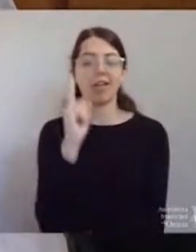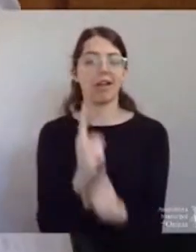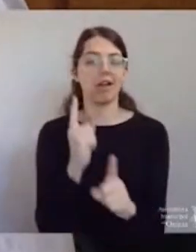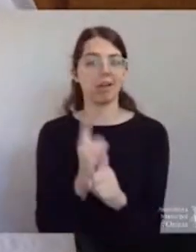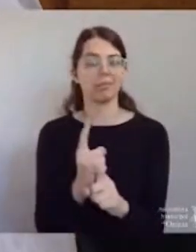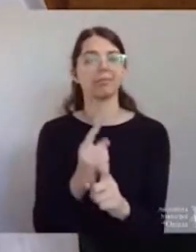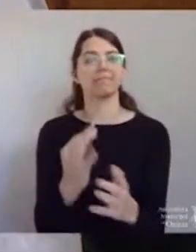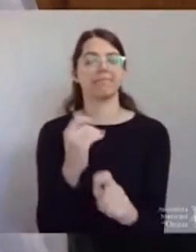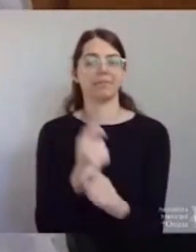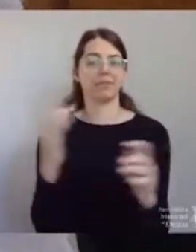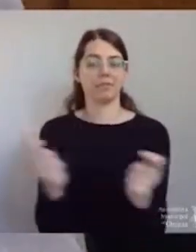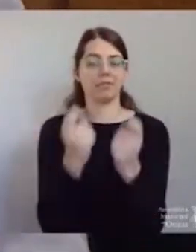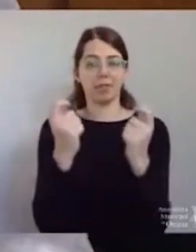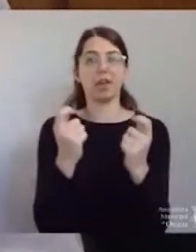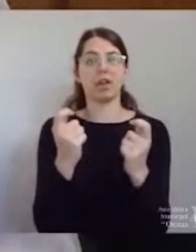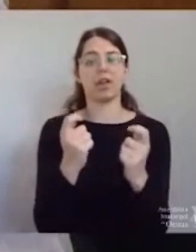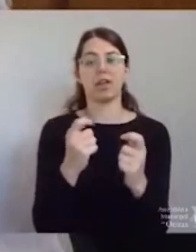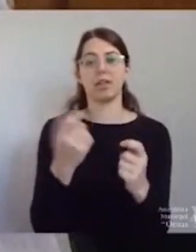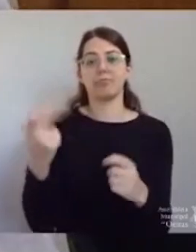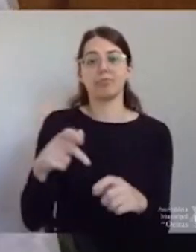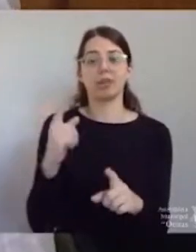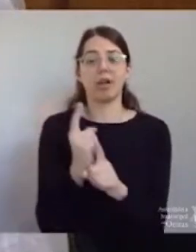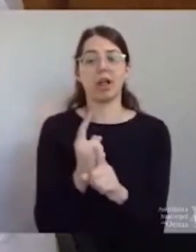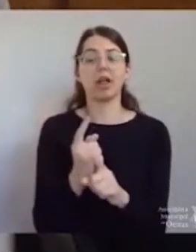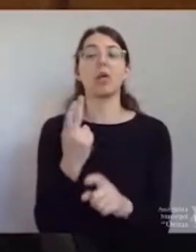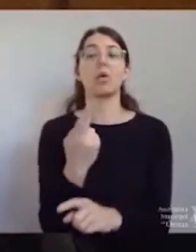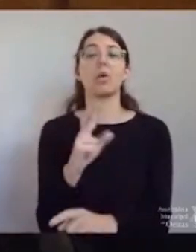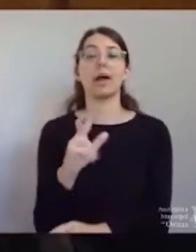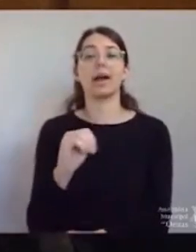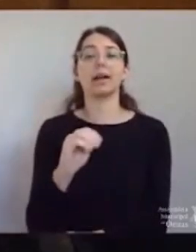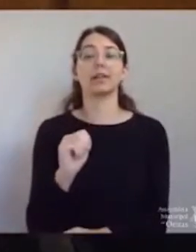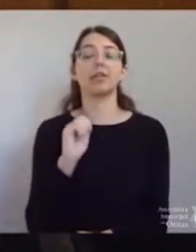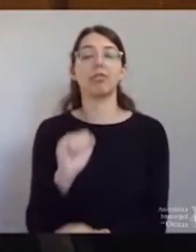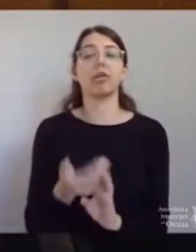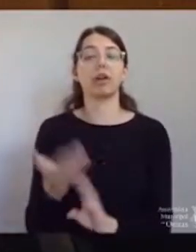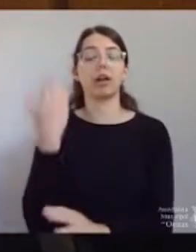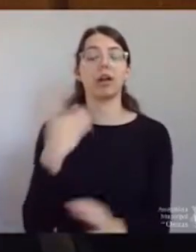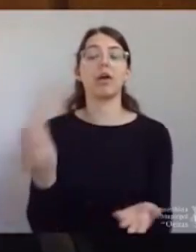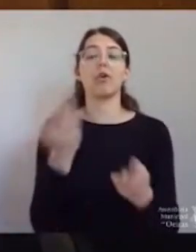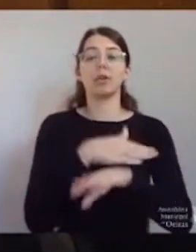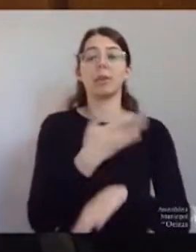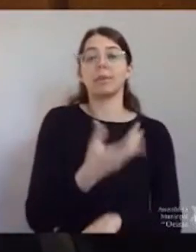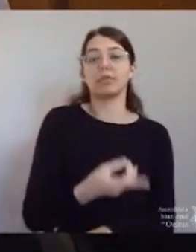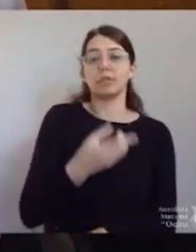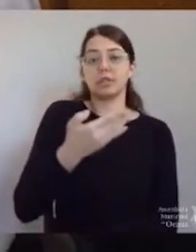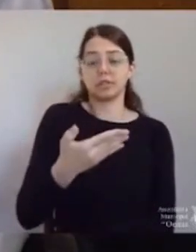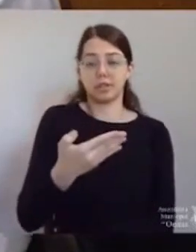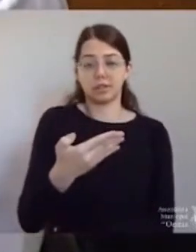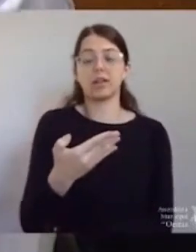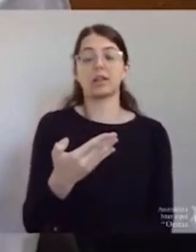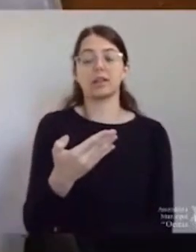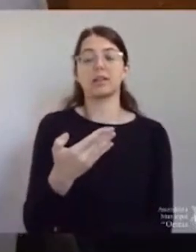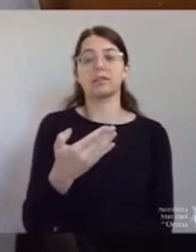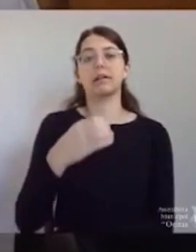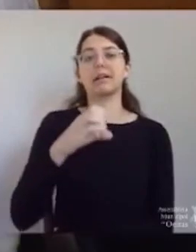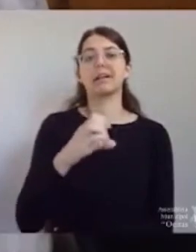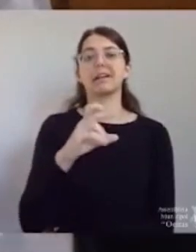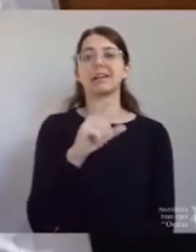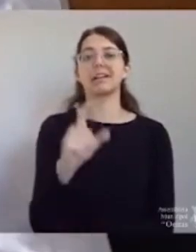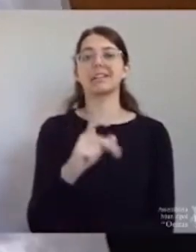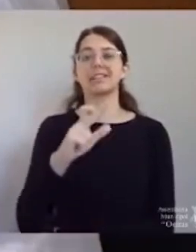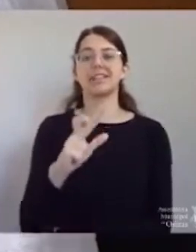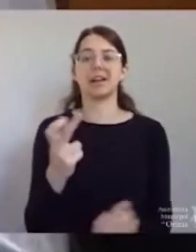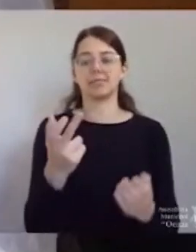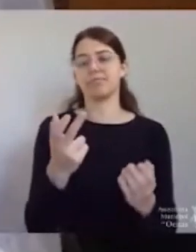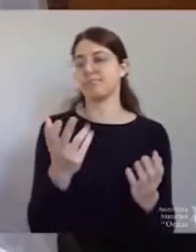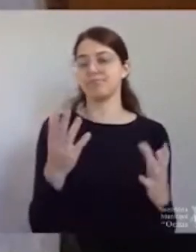mesmo acontecimento, era a antiga União Soviética, que festejava a Revolução de 1917, a queda do Czar, e depois o Outubro, que é